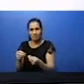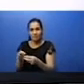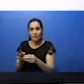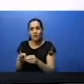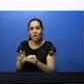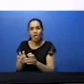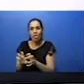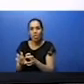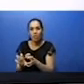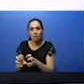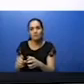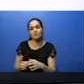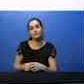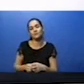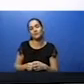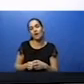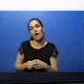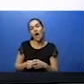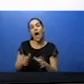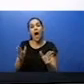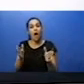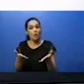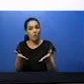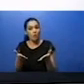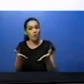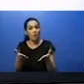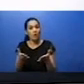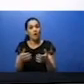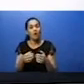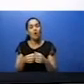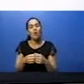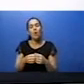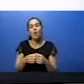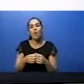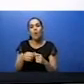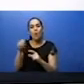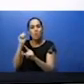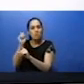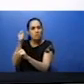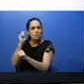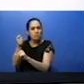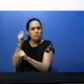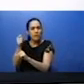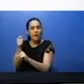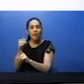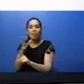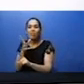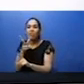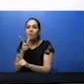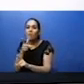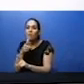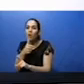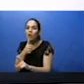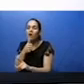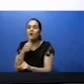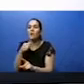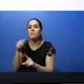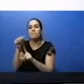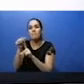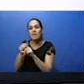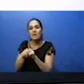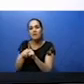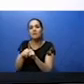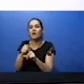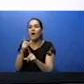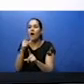tempo, né, meses, né, para que essa ferrugem aconteça. Então, numa superfície de contato maior, que é a esponja de aço,